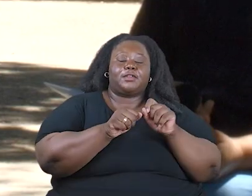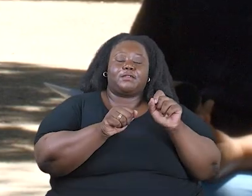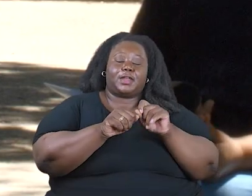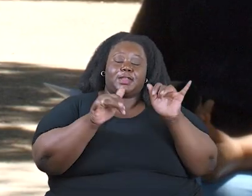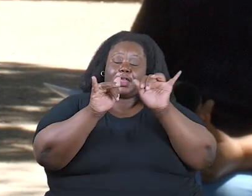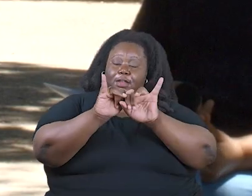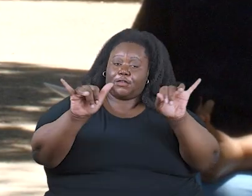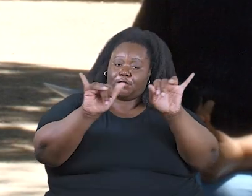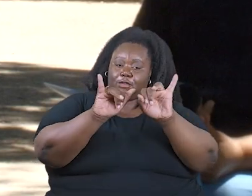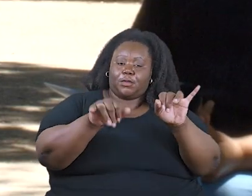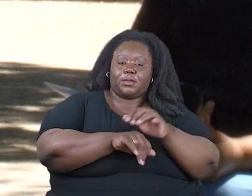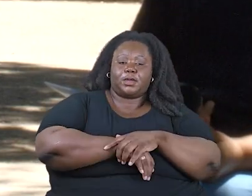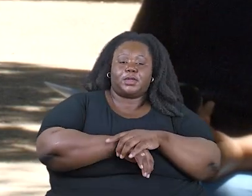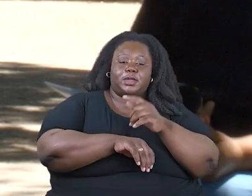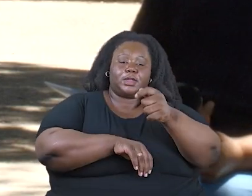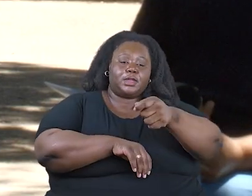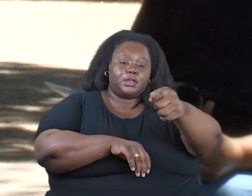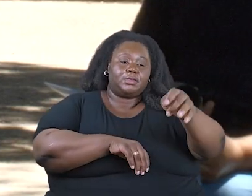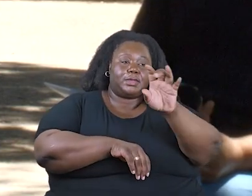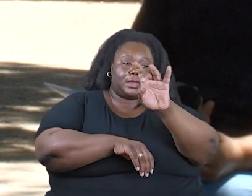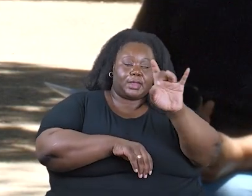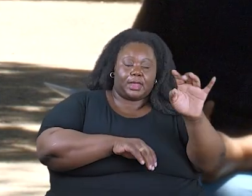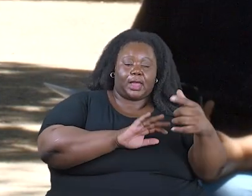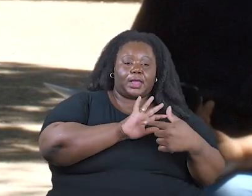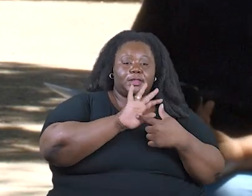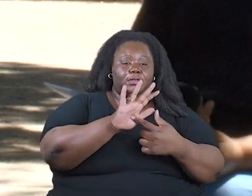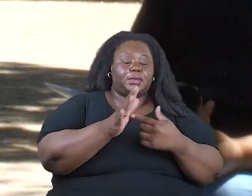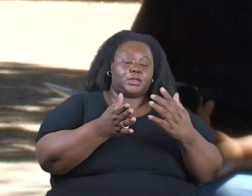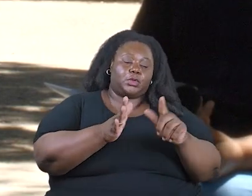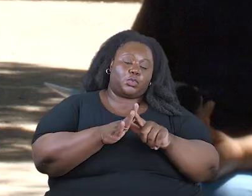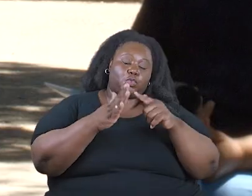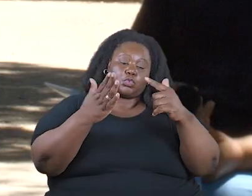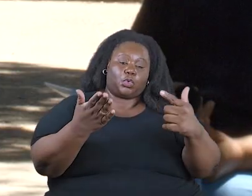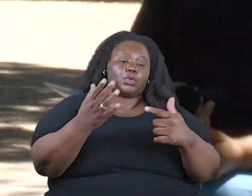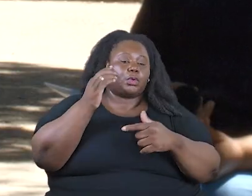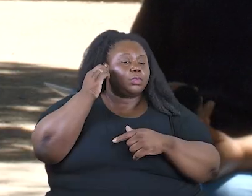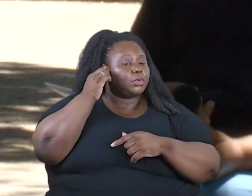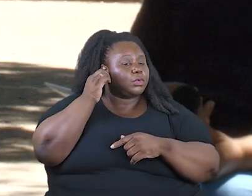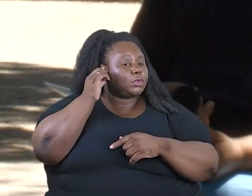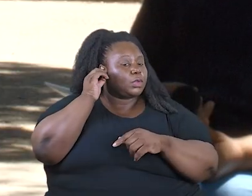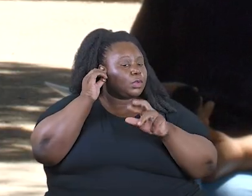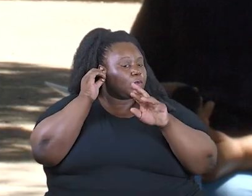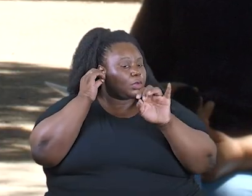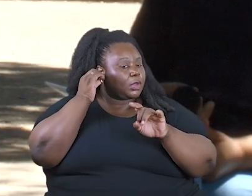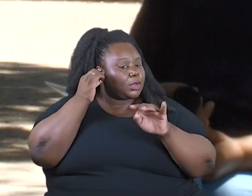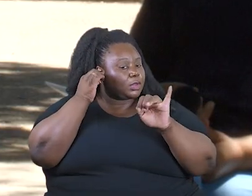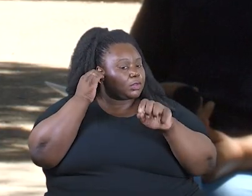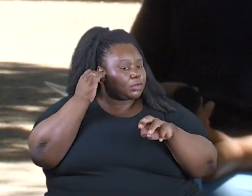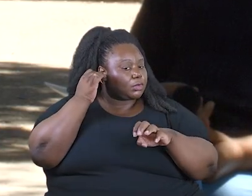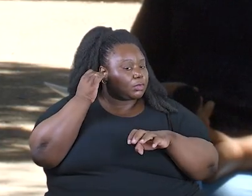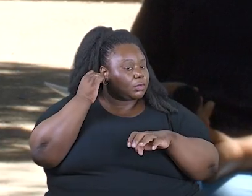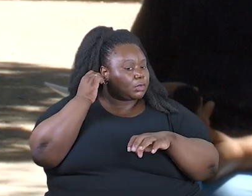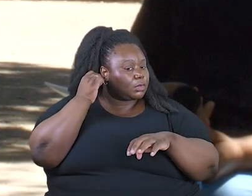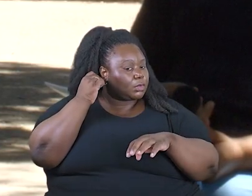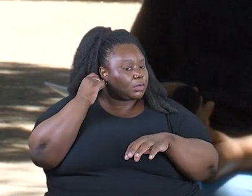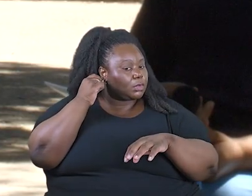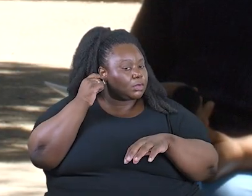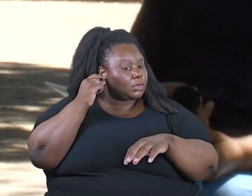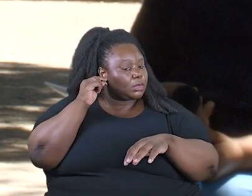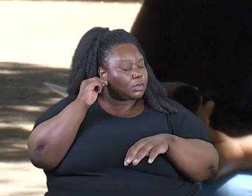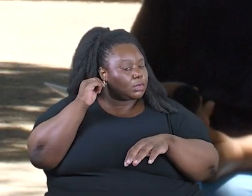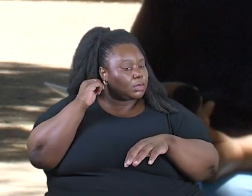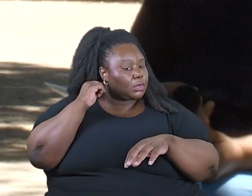um boletim informativo que era distribuído em cada exposição, um jornal que era o jornal Rex Time.